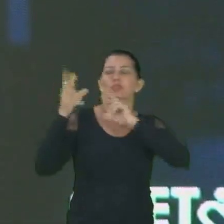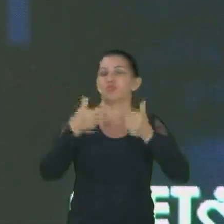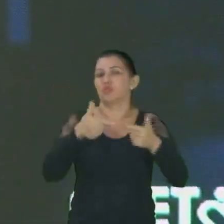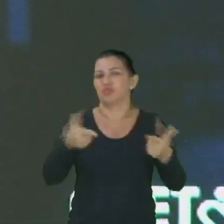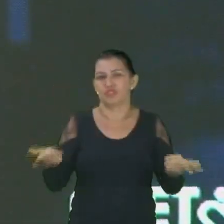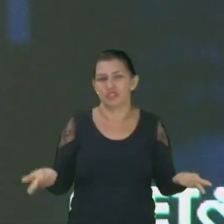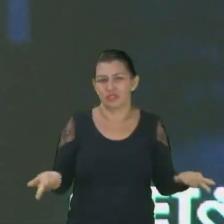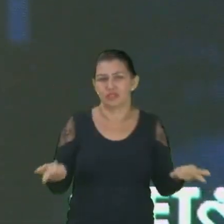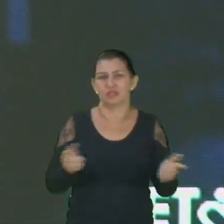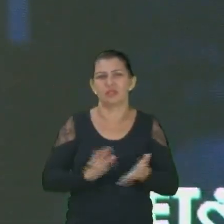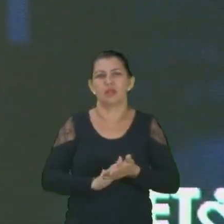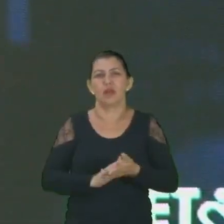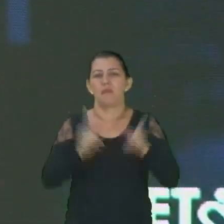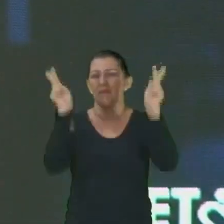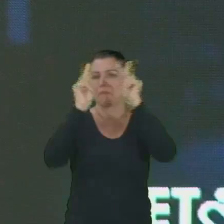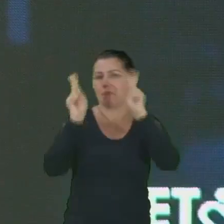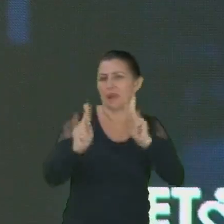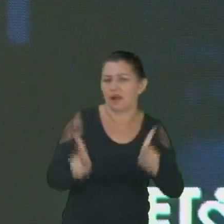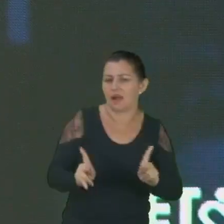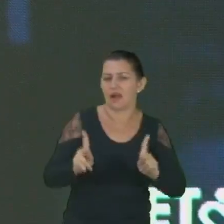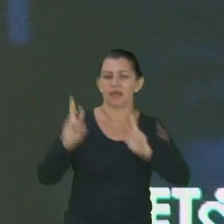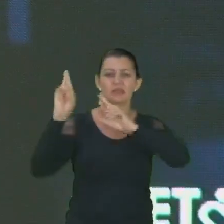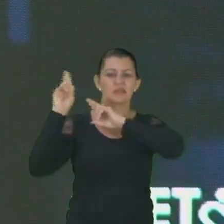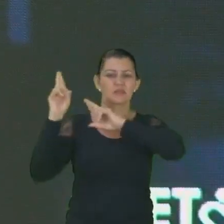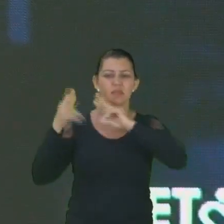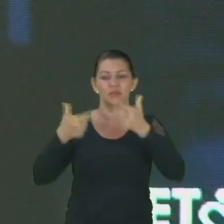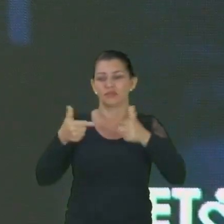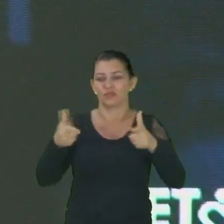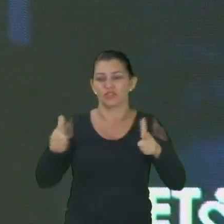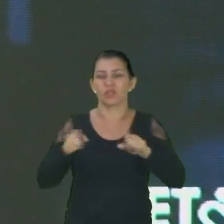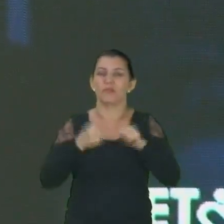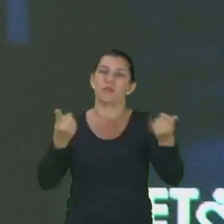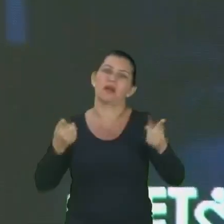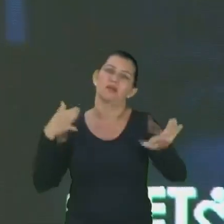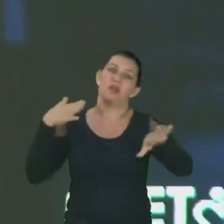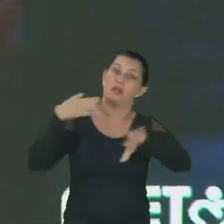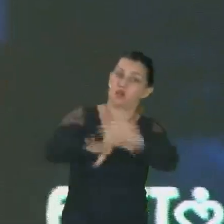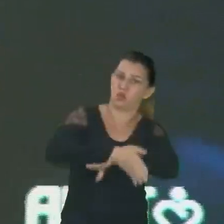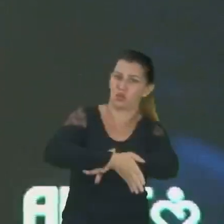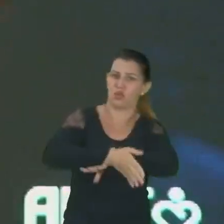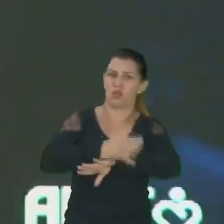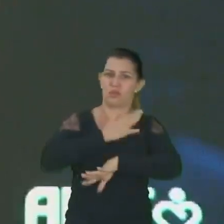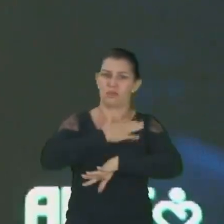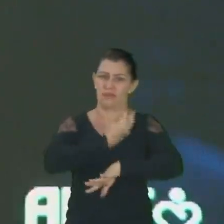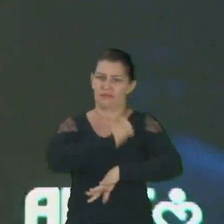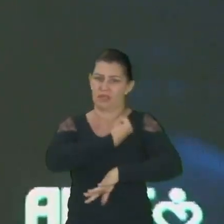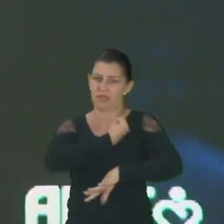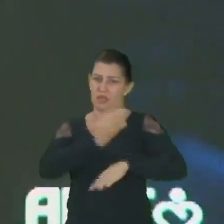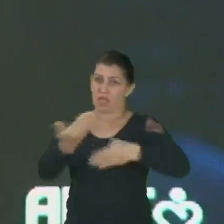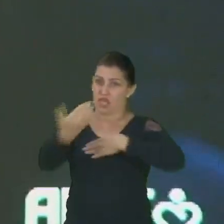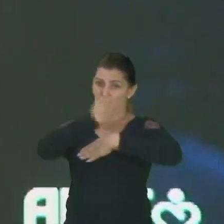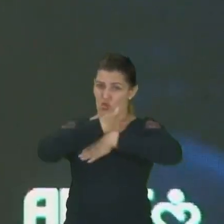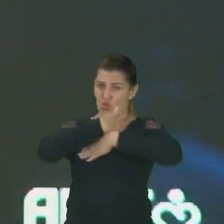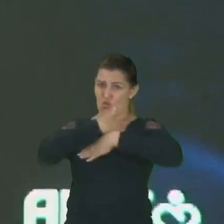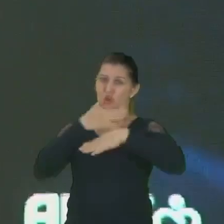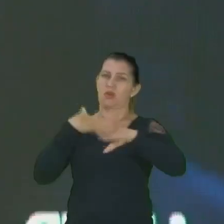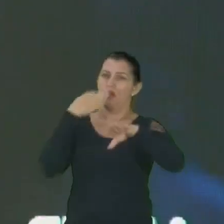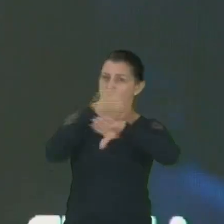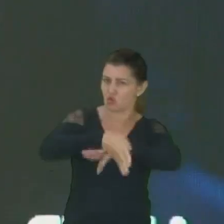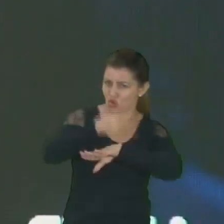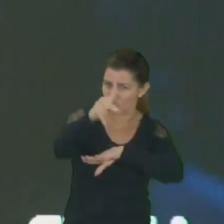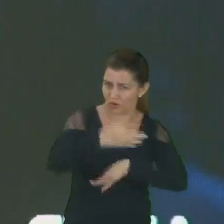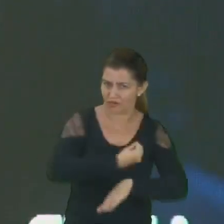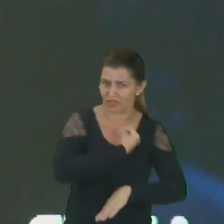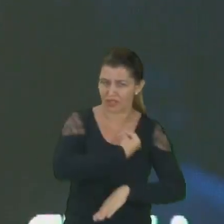sem Deus, sem paz, sem esperança. Mas um dia Ele entrou na minha história, um dia Ele entrou na sua